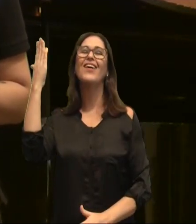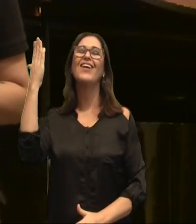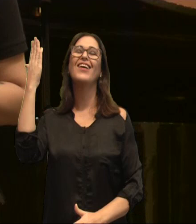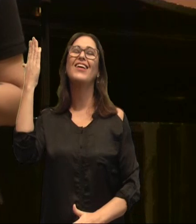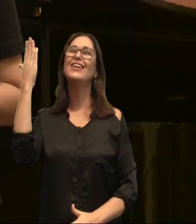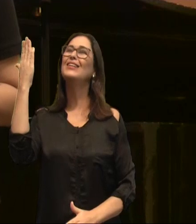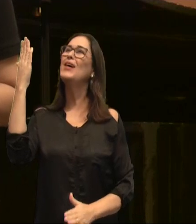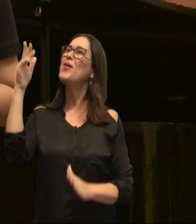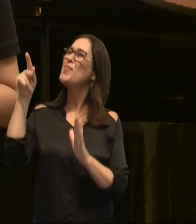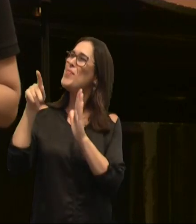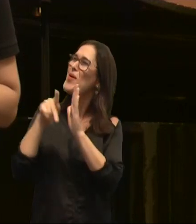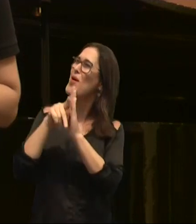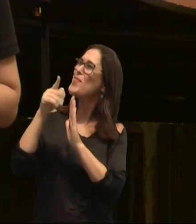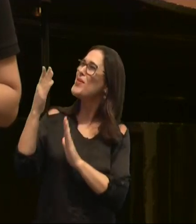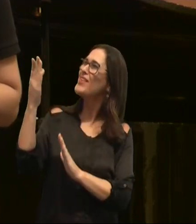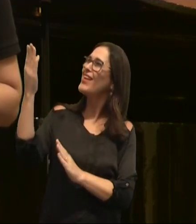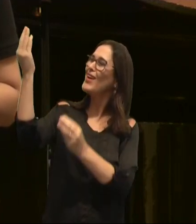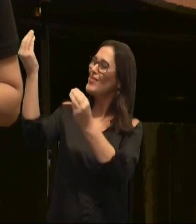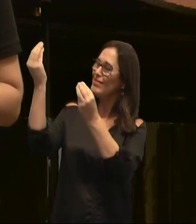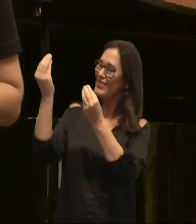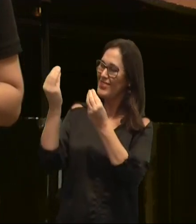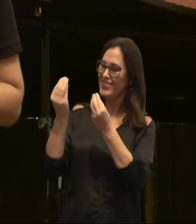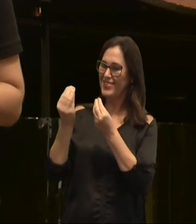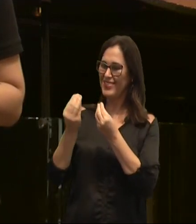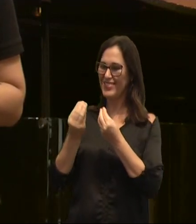que vem de Ti.